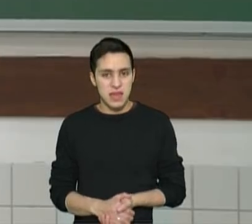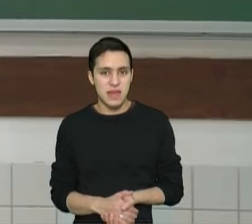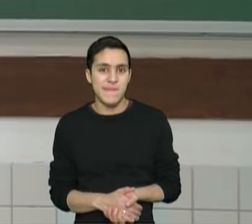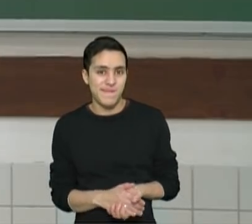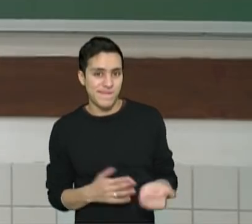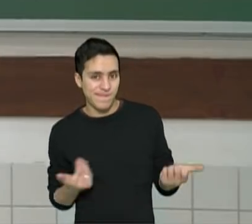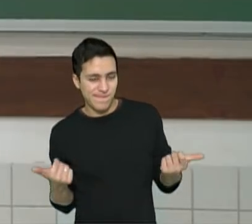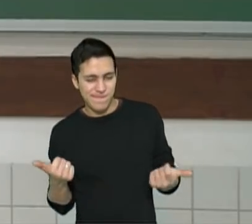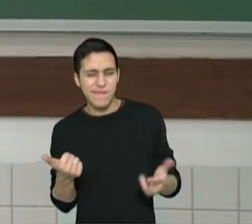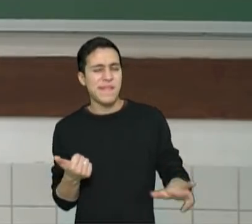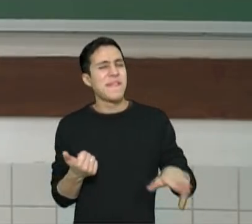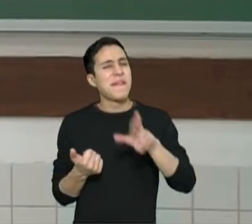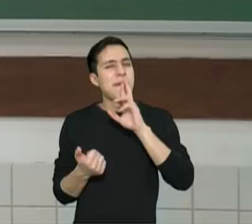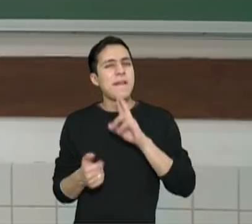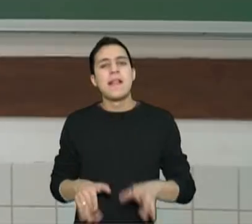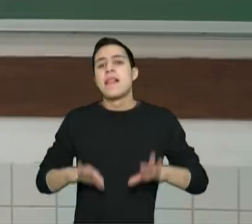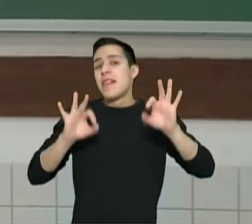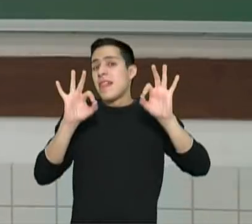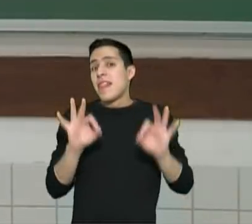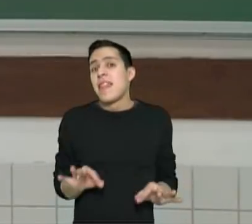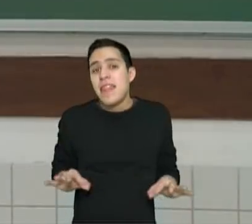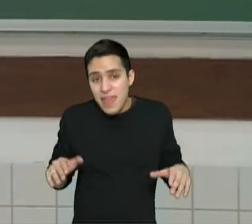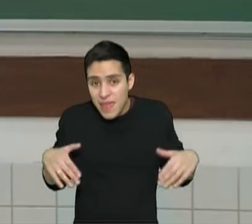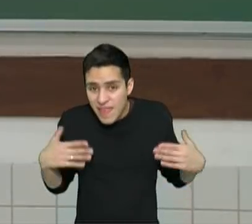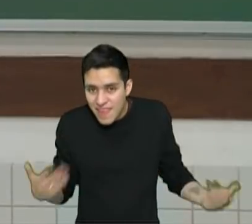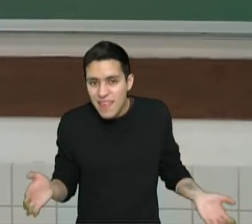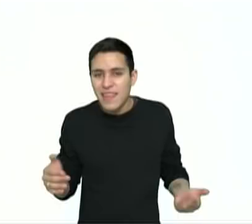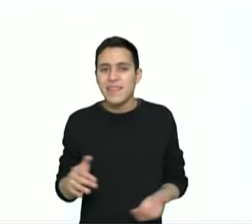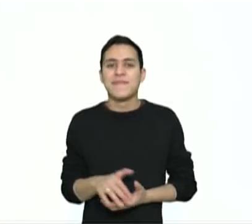E a resposta correta é